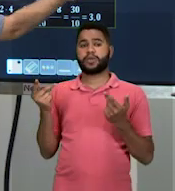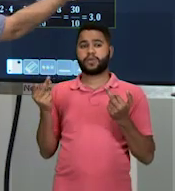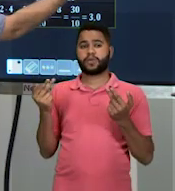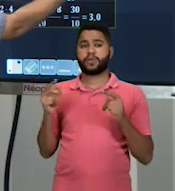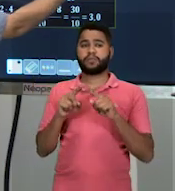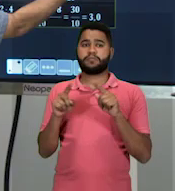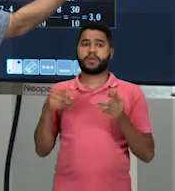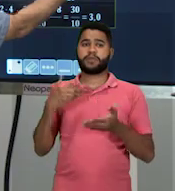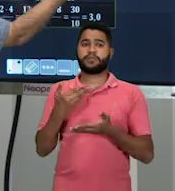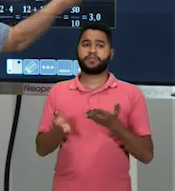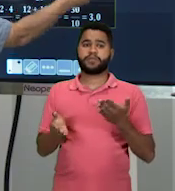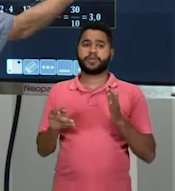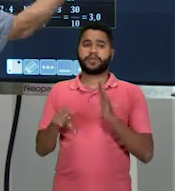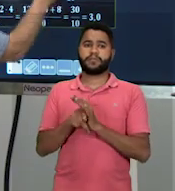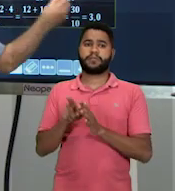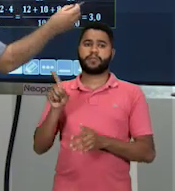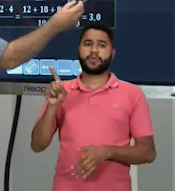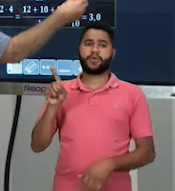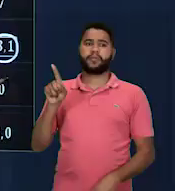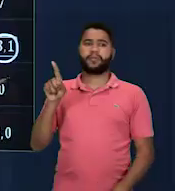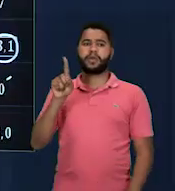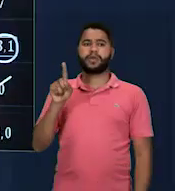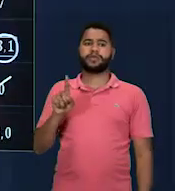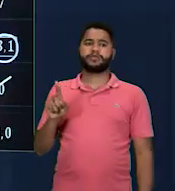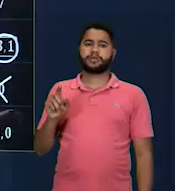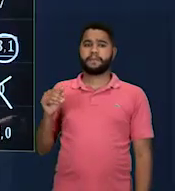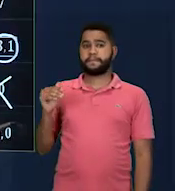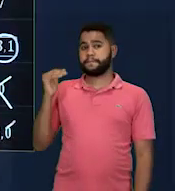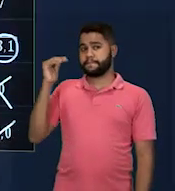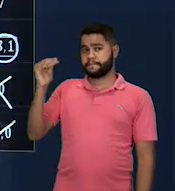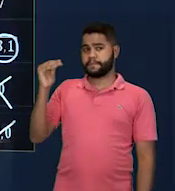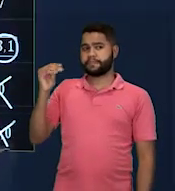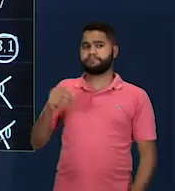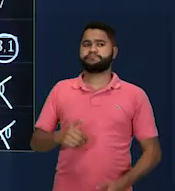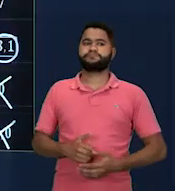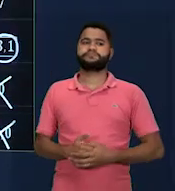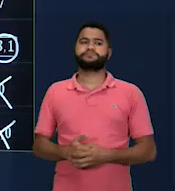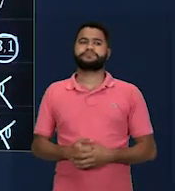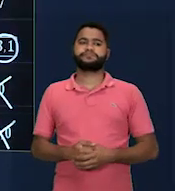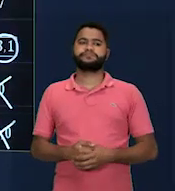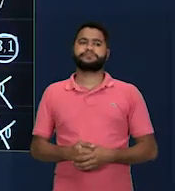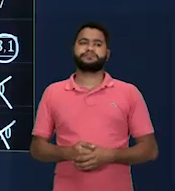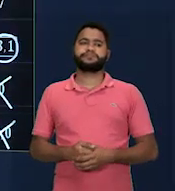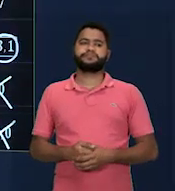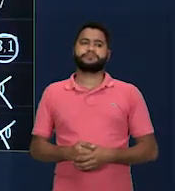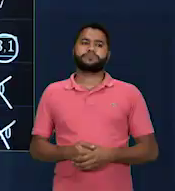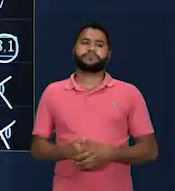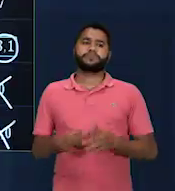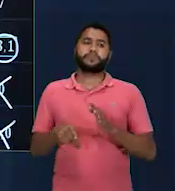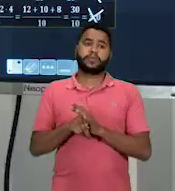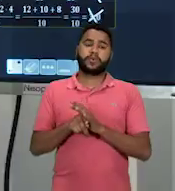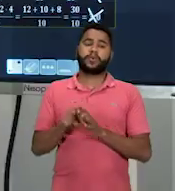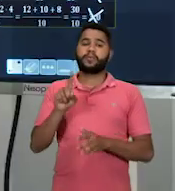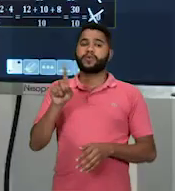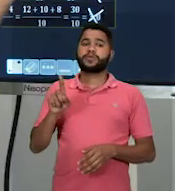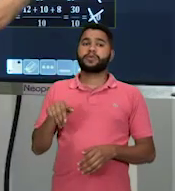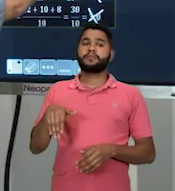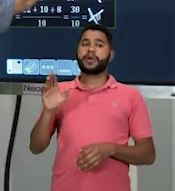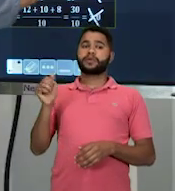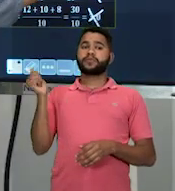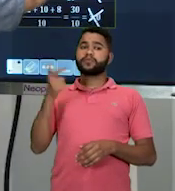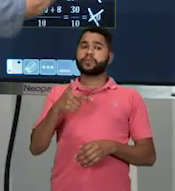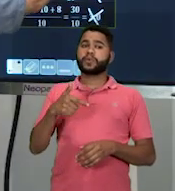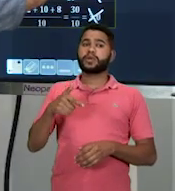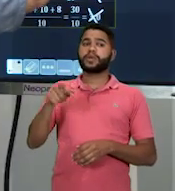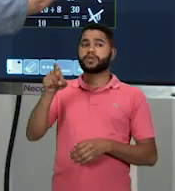elas perderam para a agência Z, que deu uma média maior. Então elas duas estão eliminadas. A da agência Z também é maior do que a